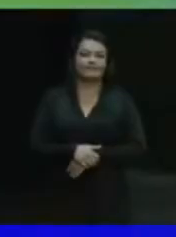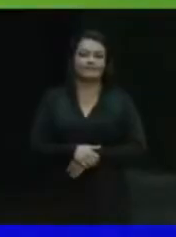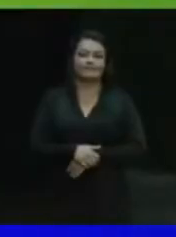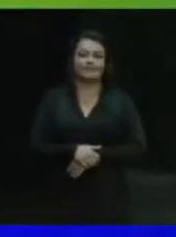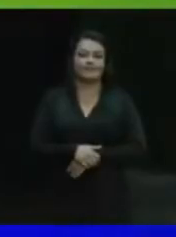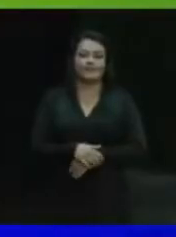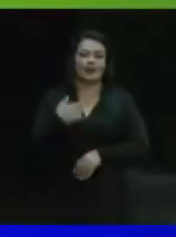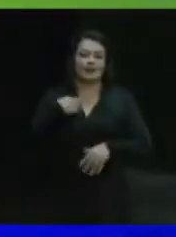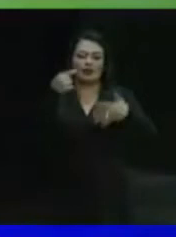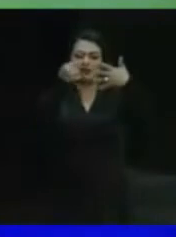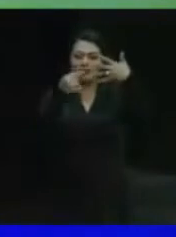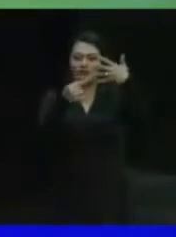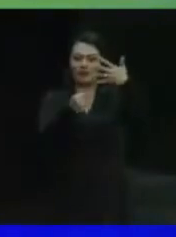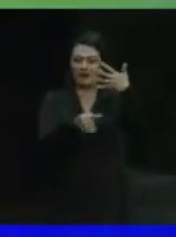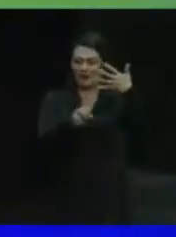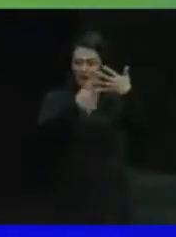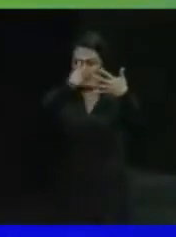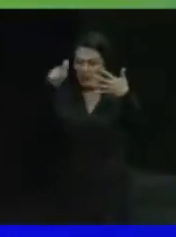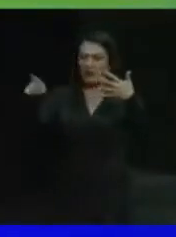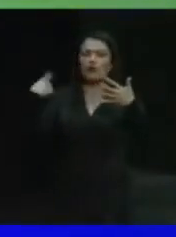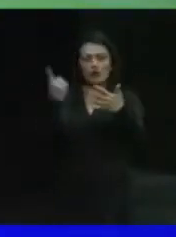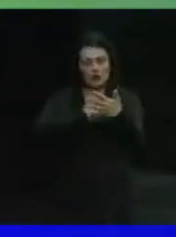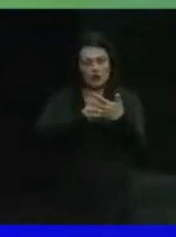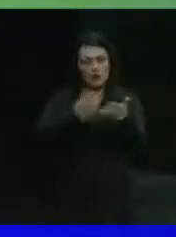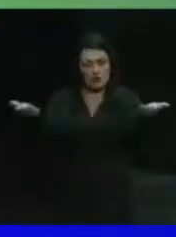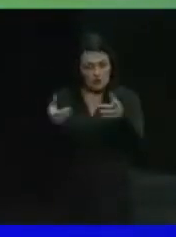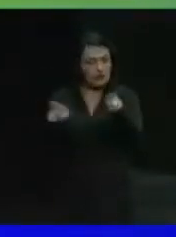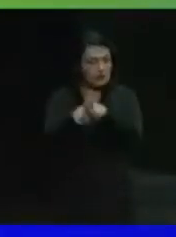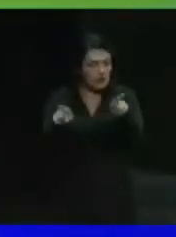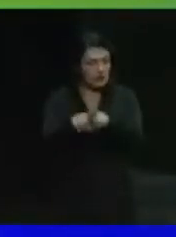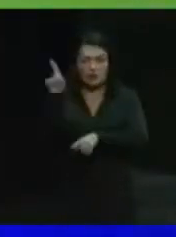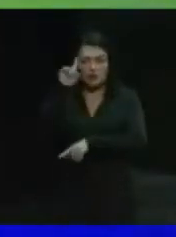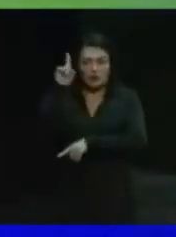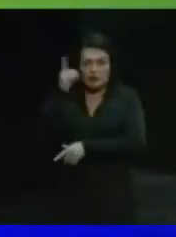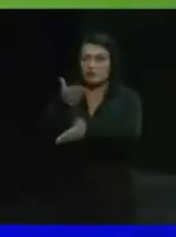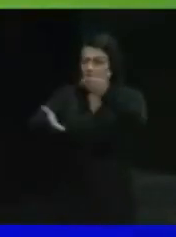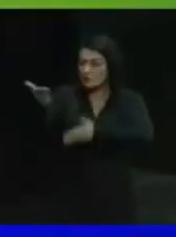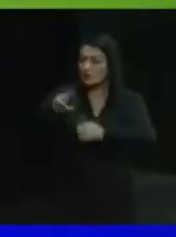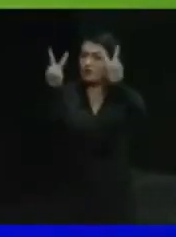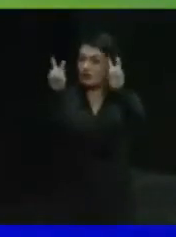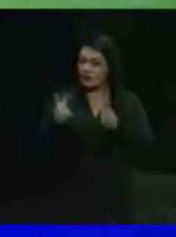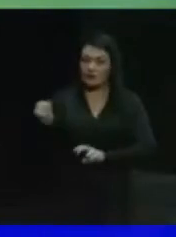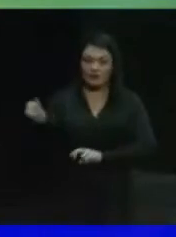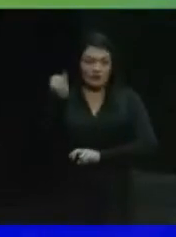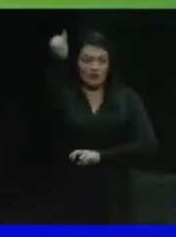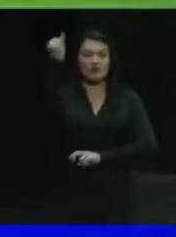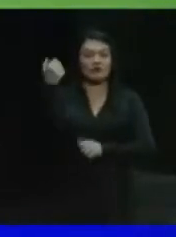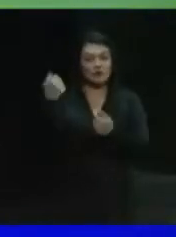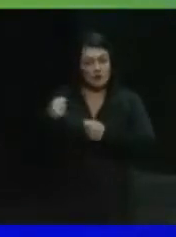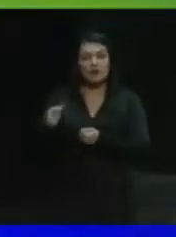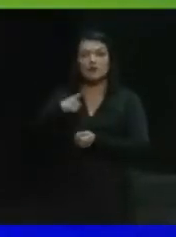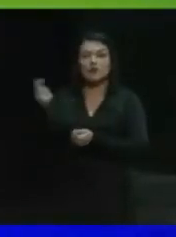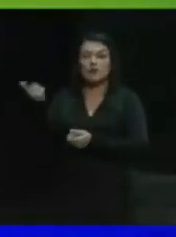Isso não é assunto só para Glasgow, isso é assunto para nós aqui hoje, todo dia. Isso nos trará